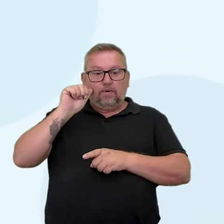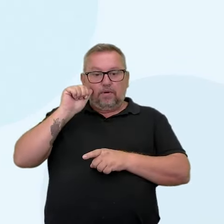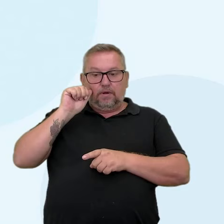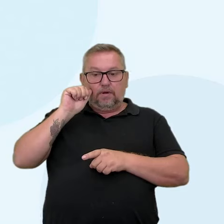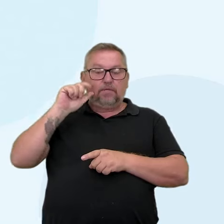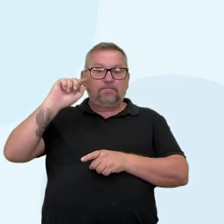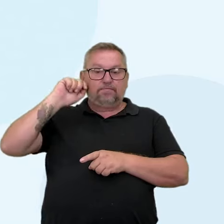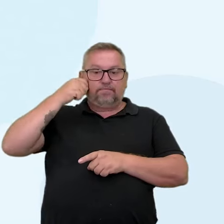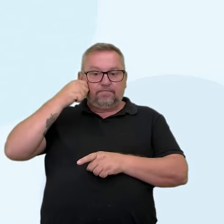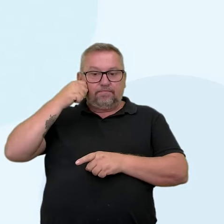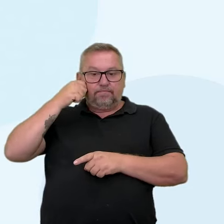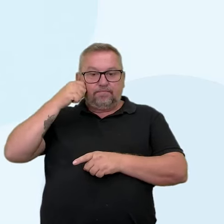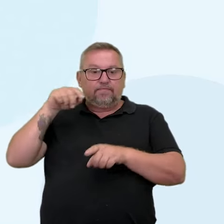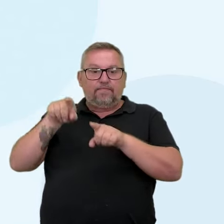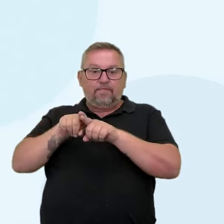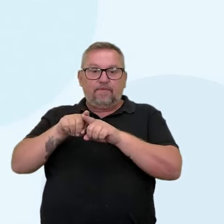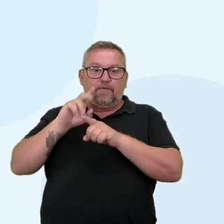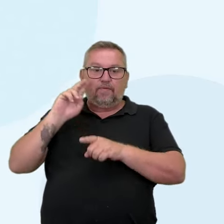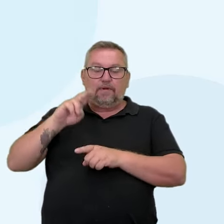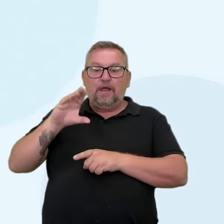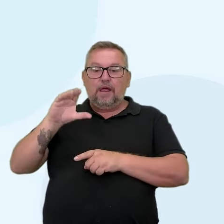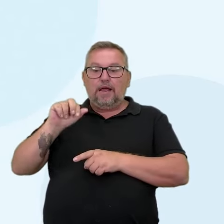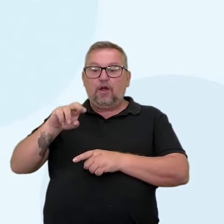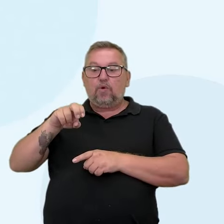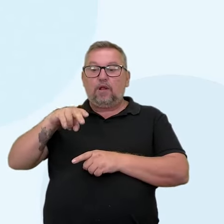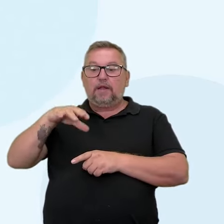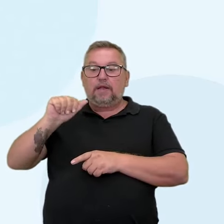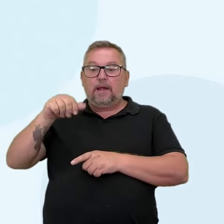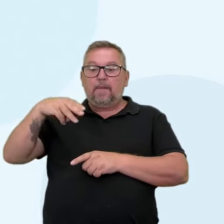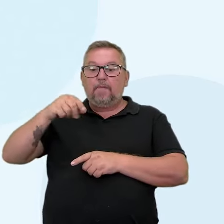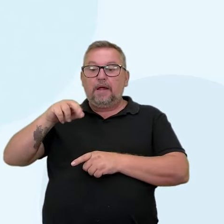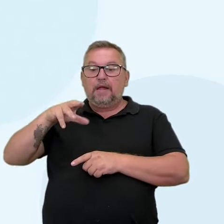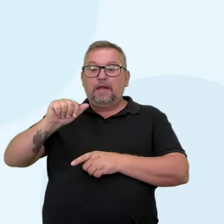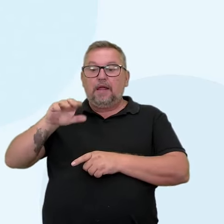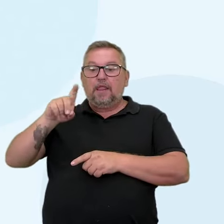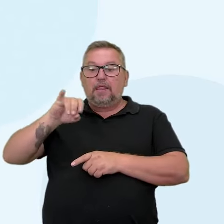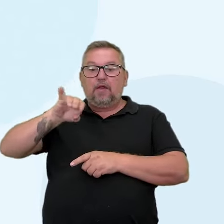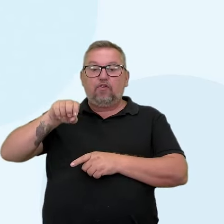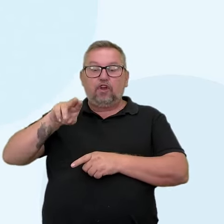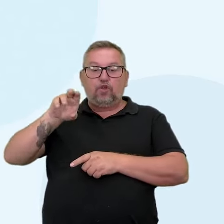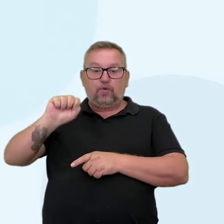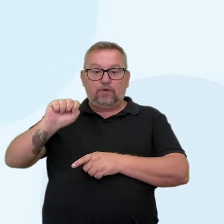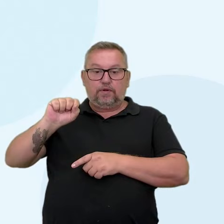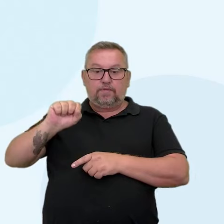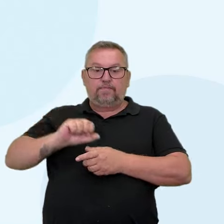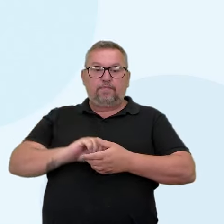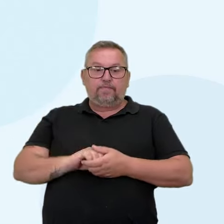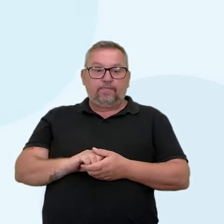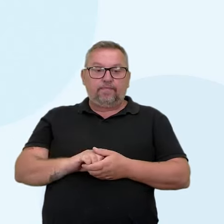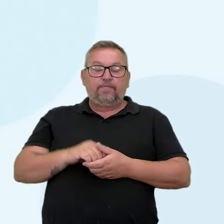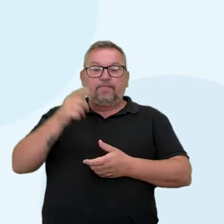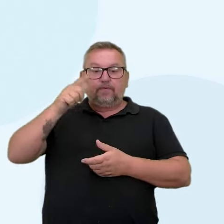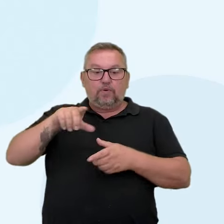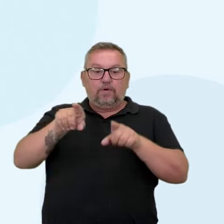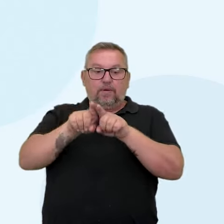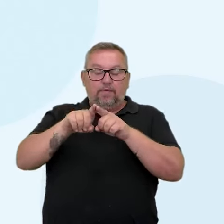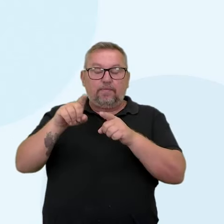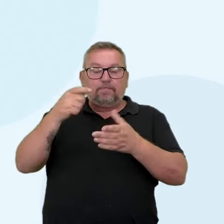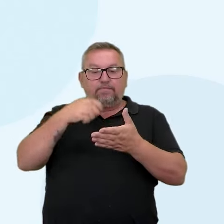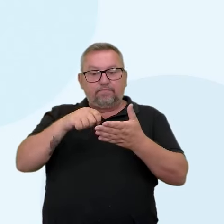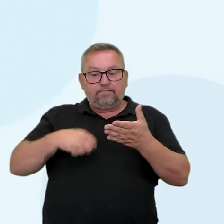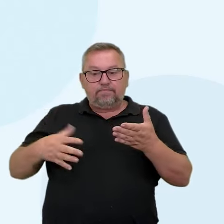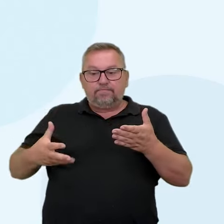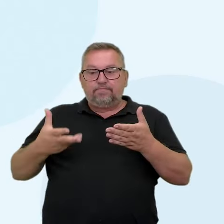espetacular, maravilhosa, Carolina Maria de Jesus, aí como exemplo de literatura afro-brasileira, tá certo? Outra escritura maravilhosa,